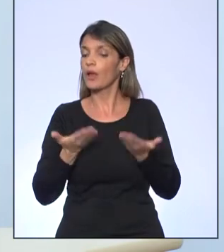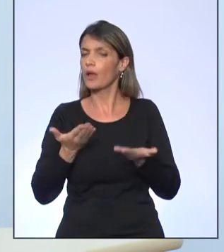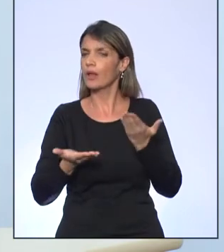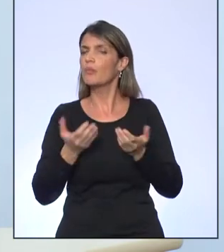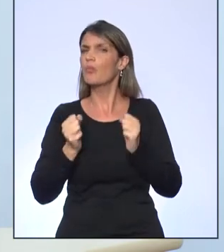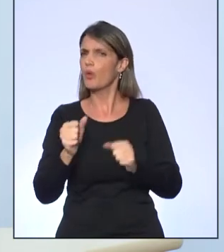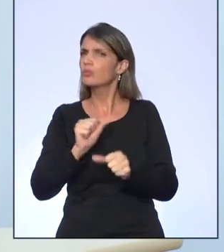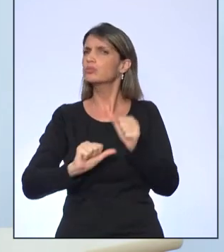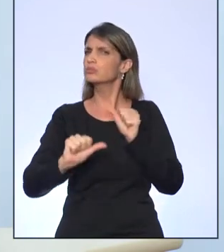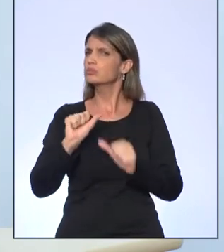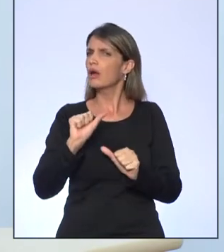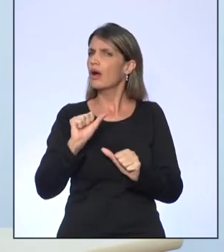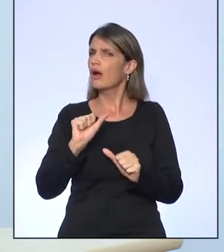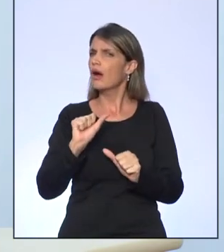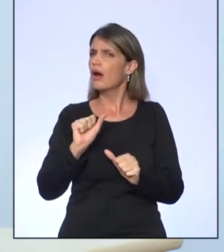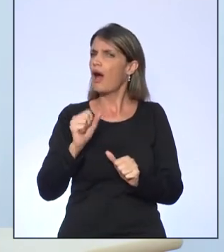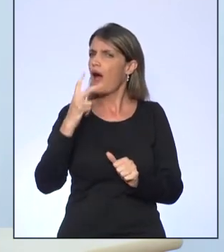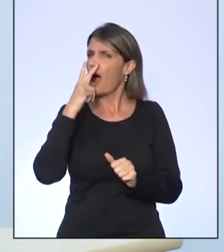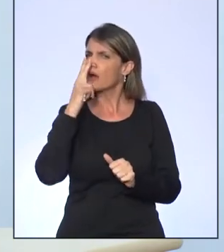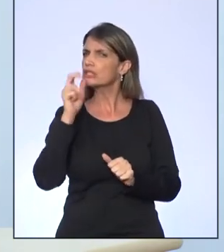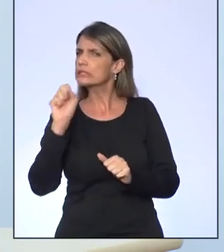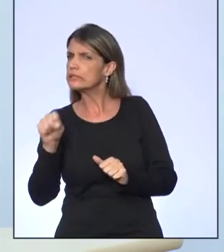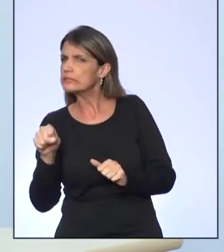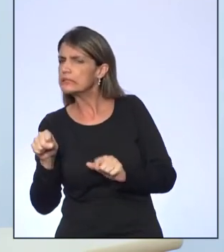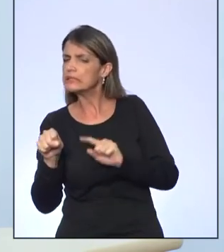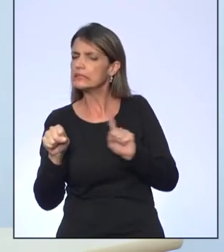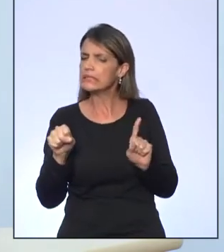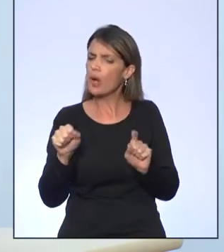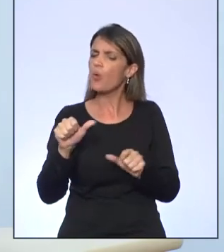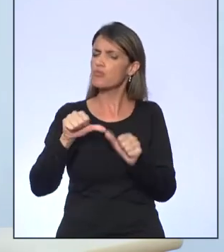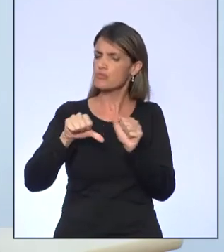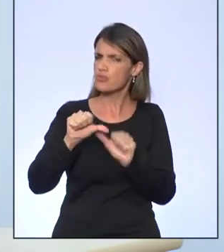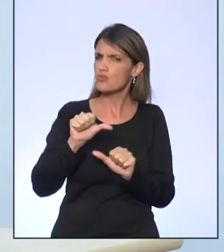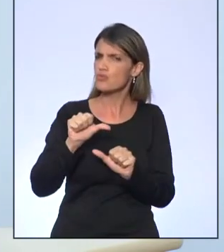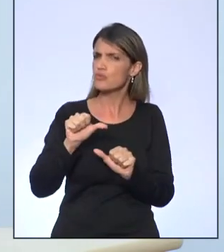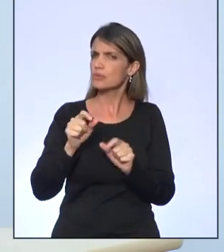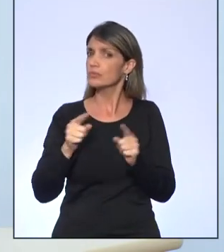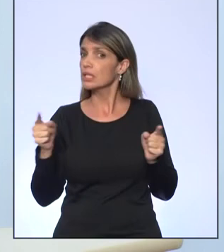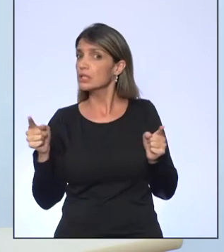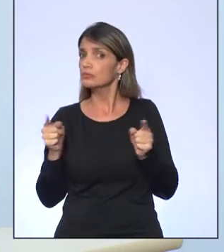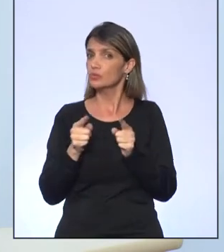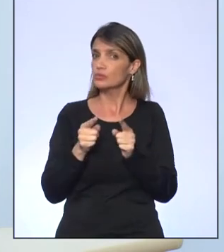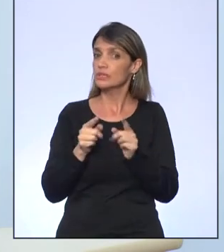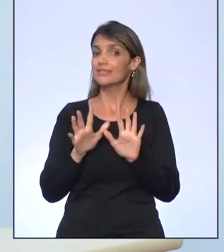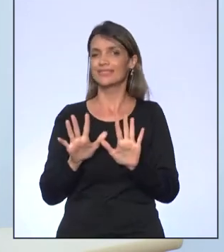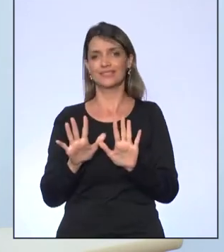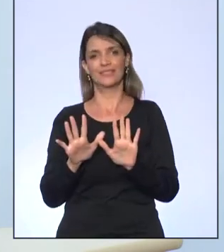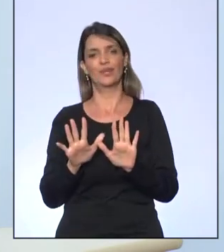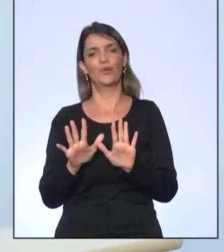ser alterado? Vocês acham que esse equilíbrio ele pode mudar, ele pode aumentar ou diminuir? Então isso daí são